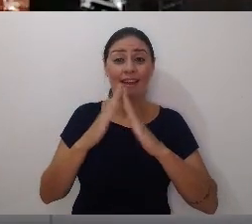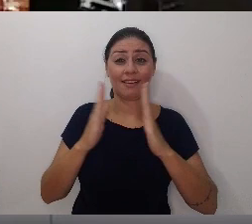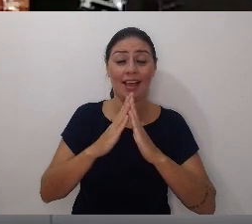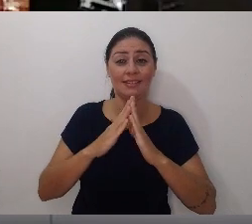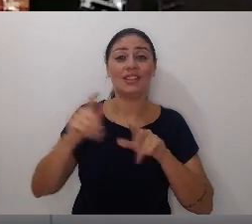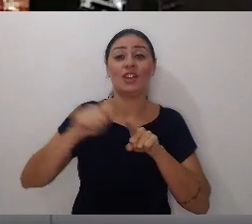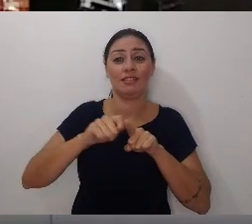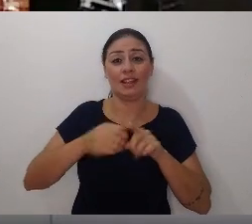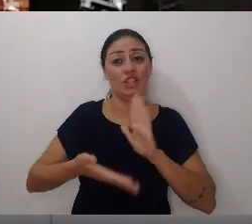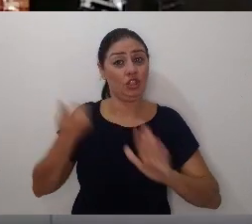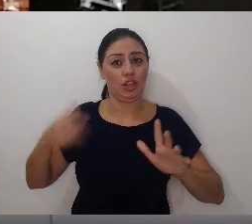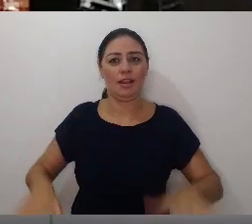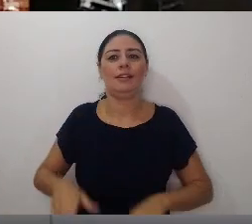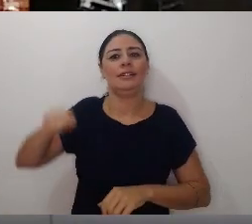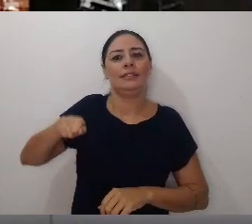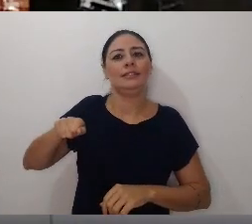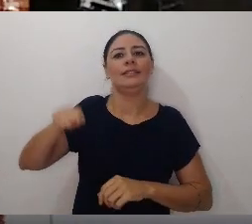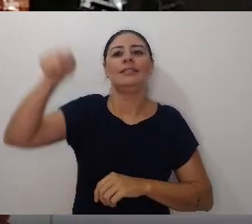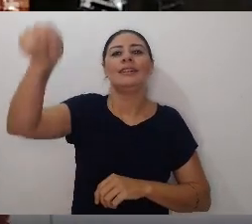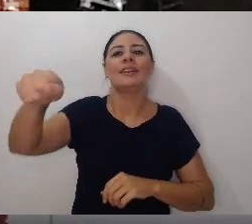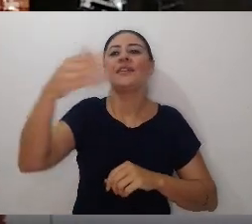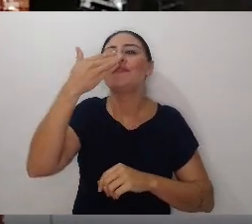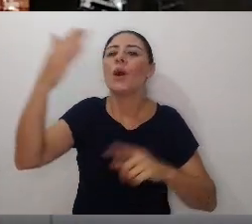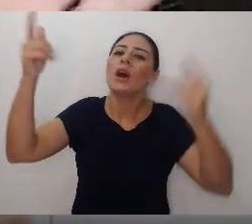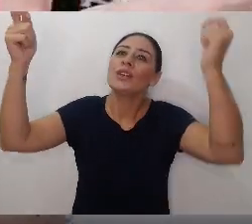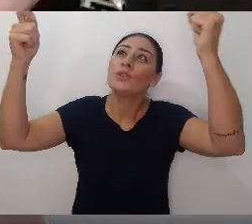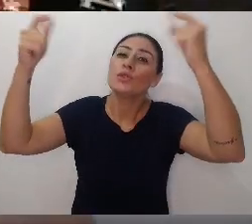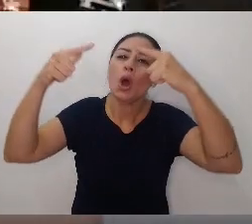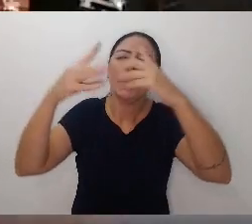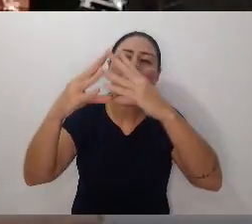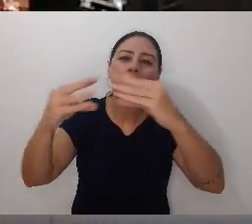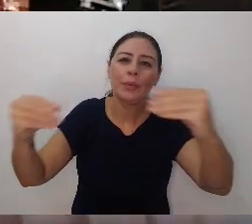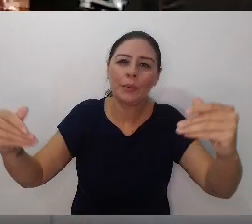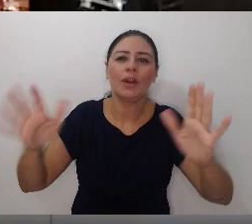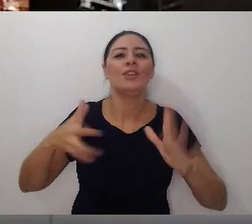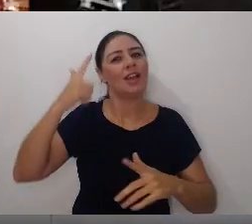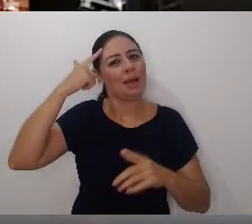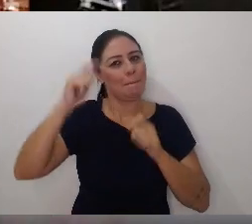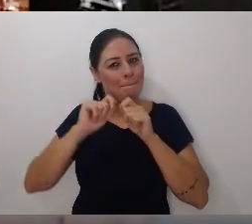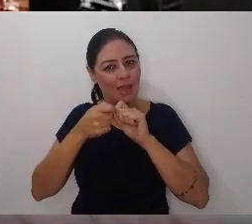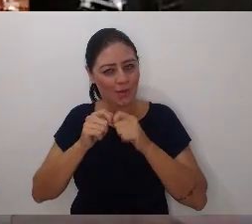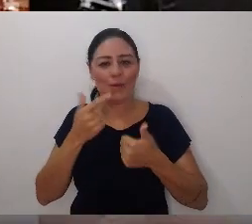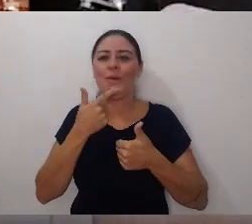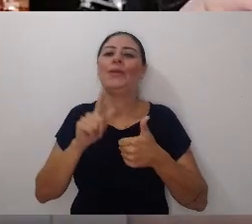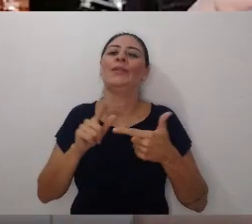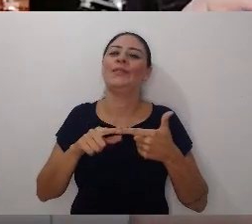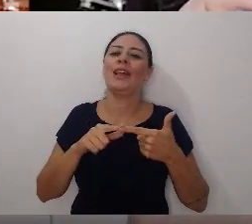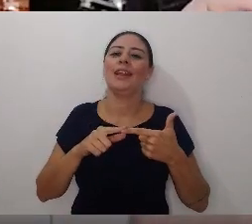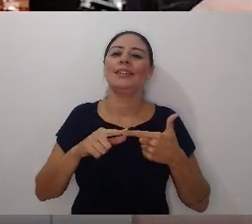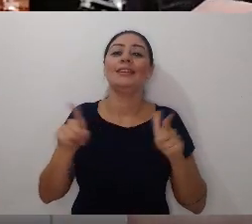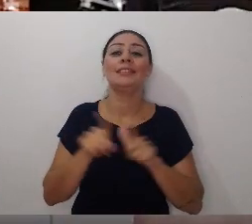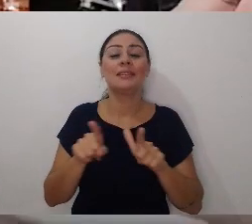colocar na sacada. Escolhe um lugarzinho com sol para ficar os calçados ali. Então, é hora de acabar